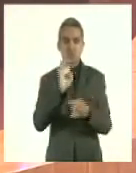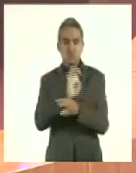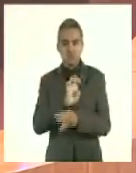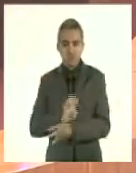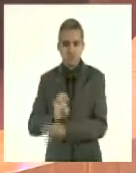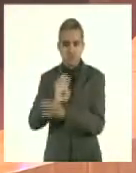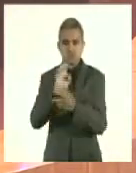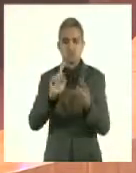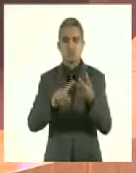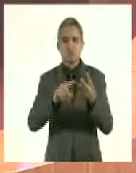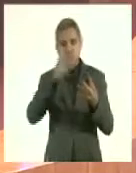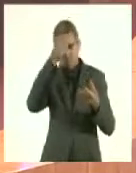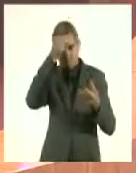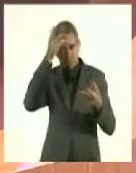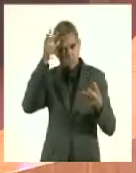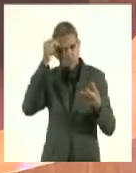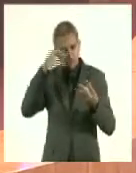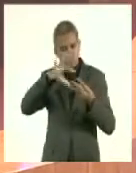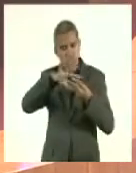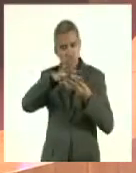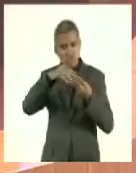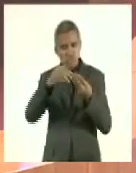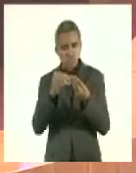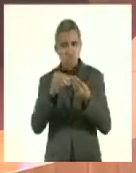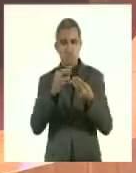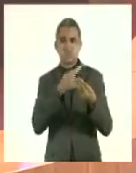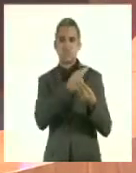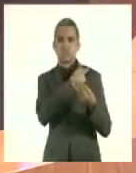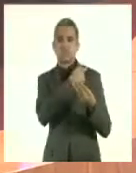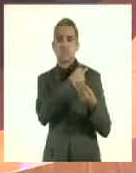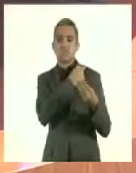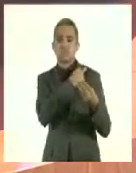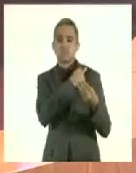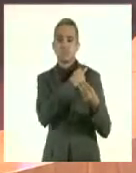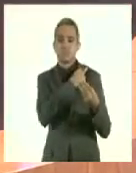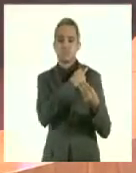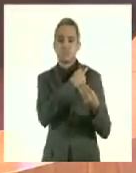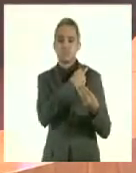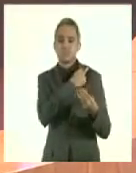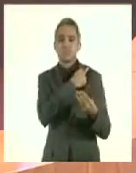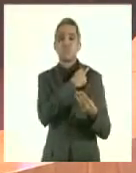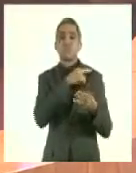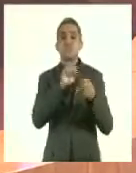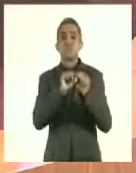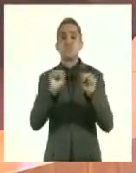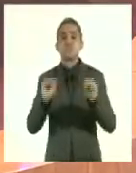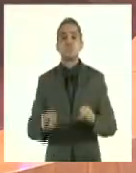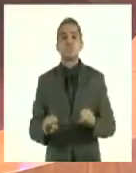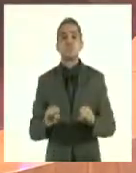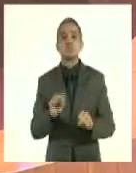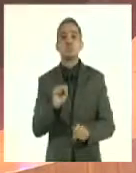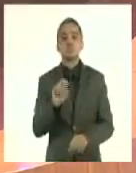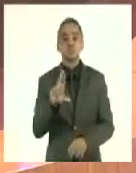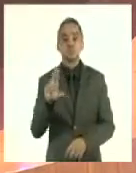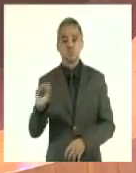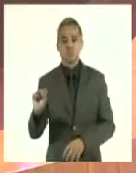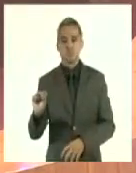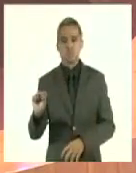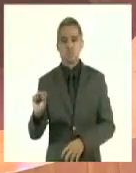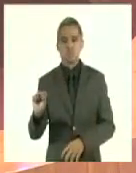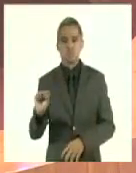Os três são responsáveis através de um sistema chamado Sistema Único de Saúde,